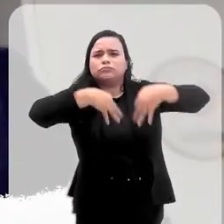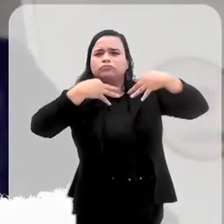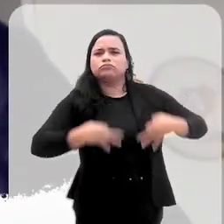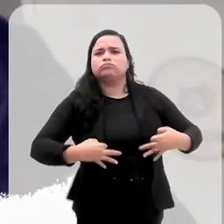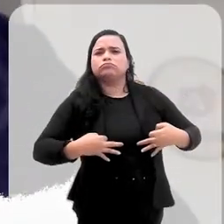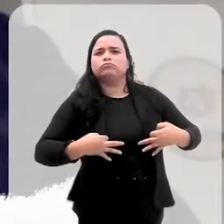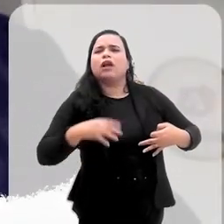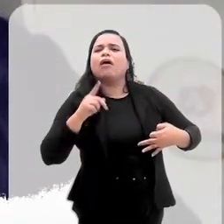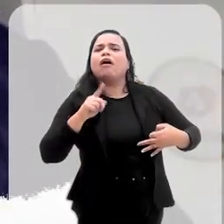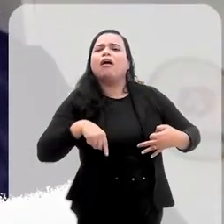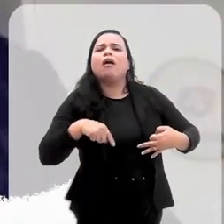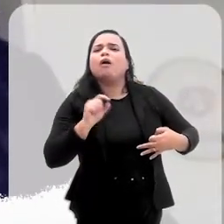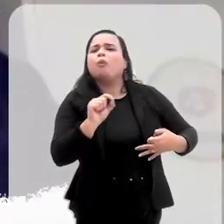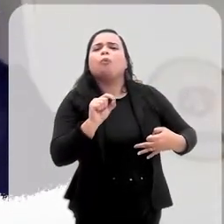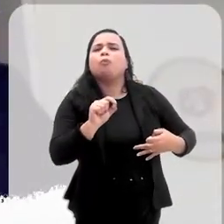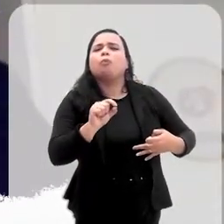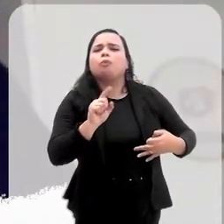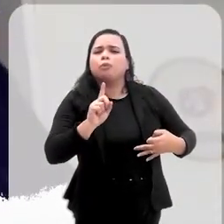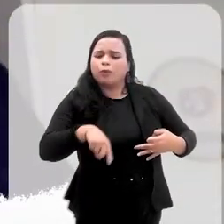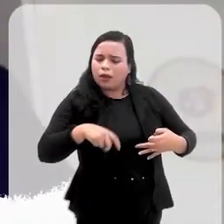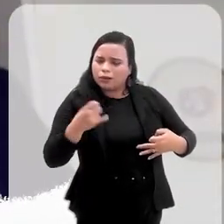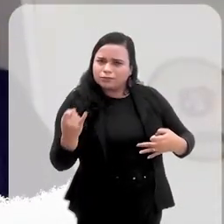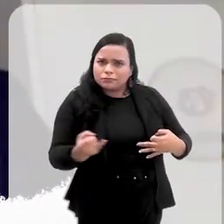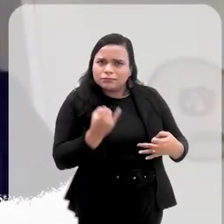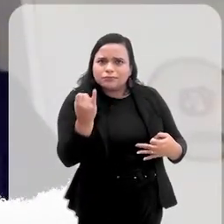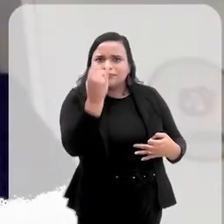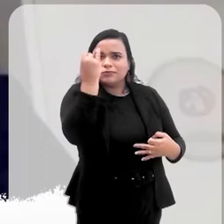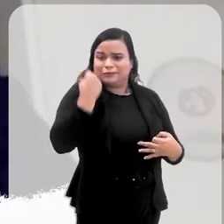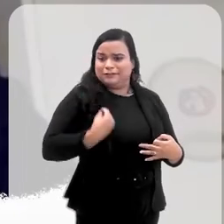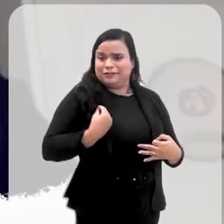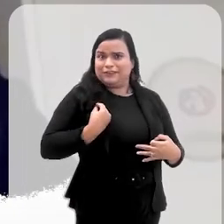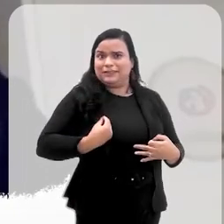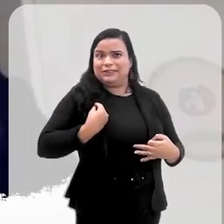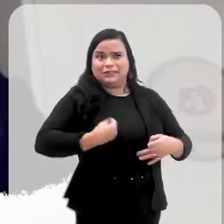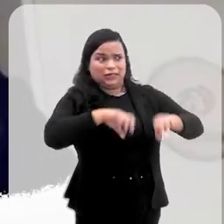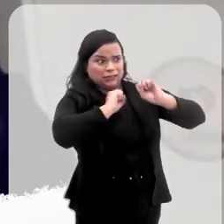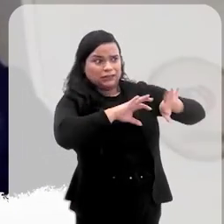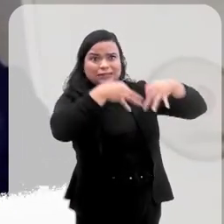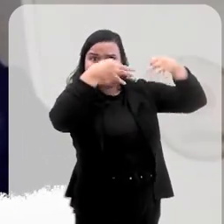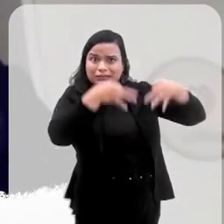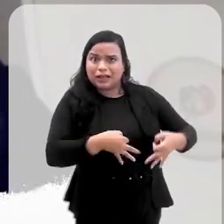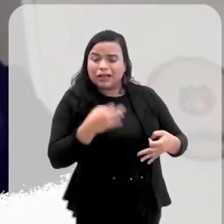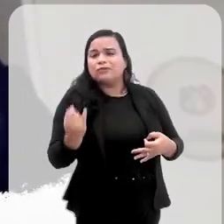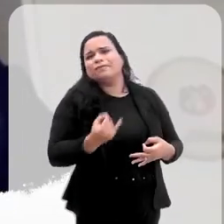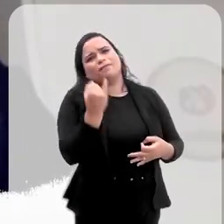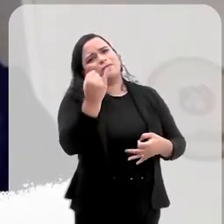Fundamental para se viver em sociedade, por favor.